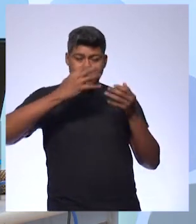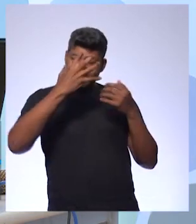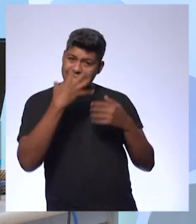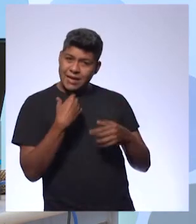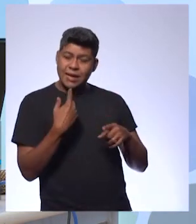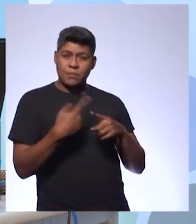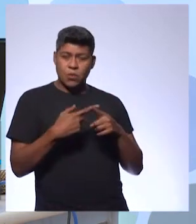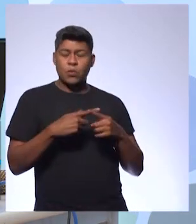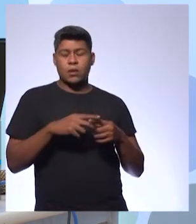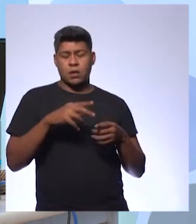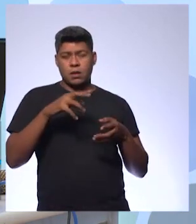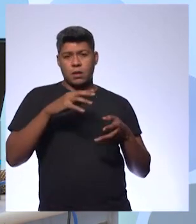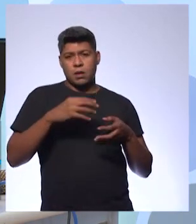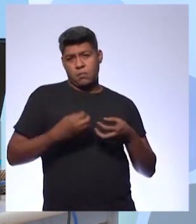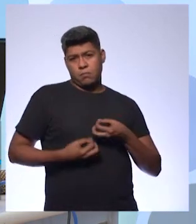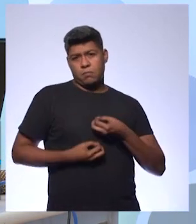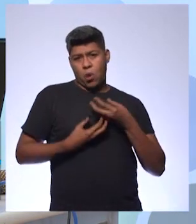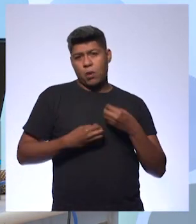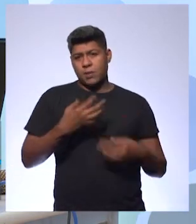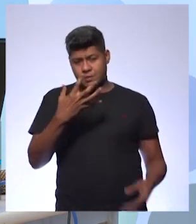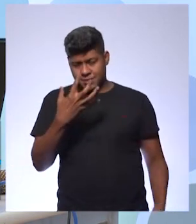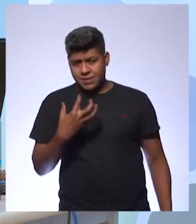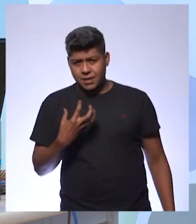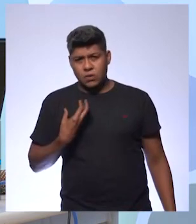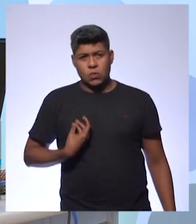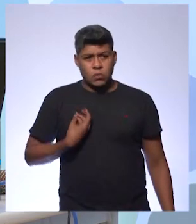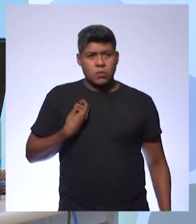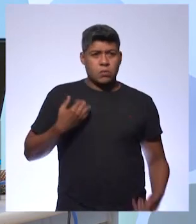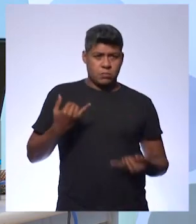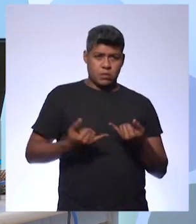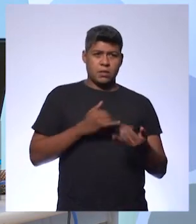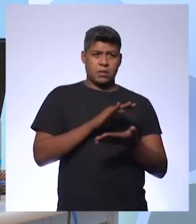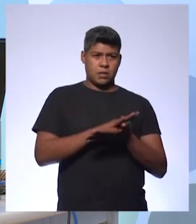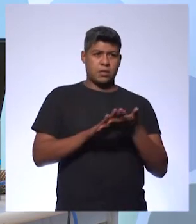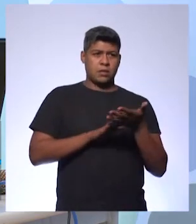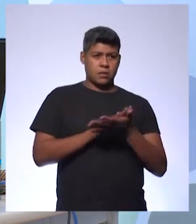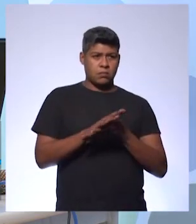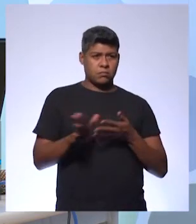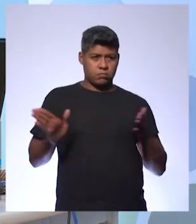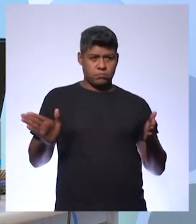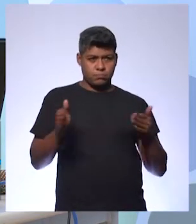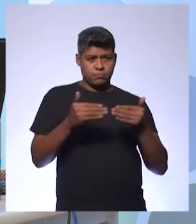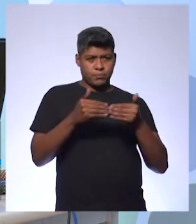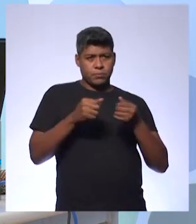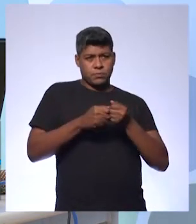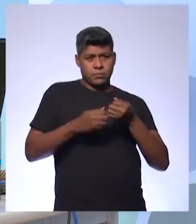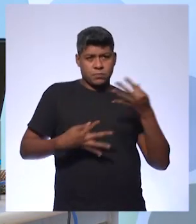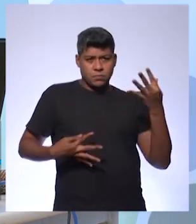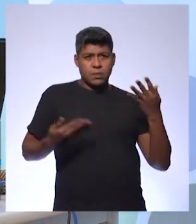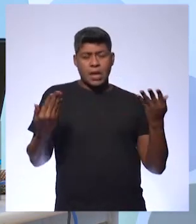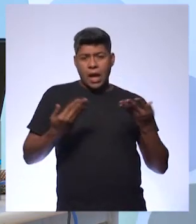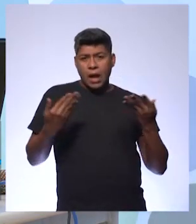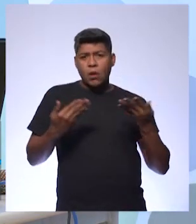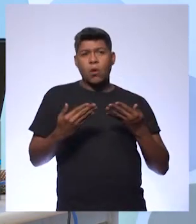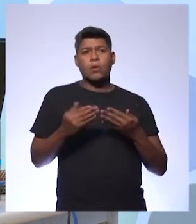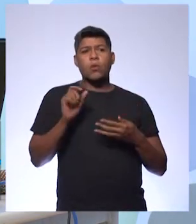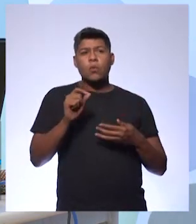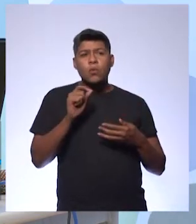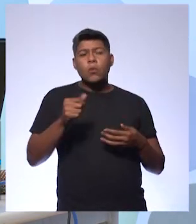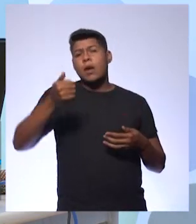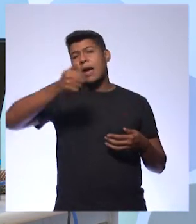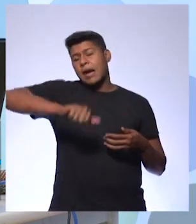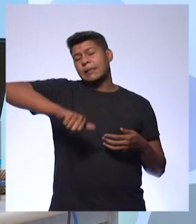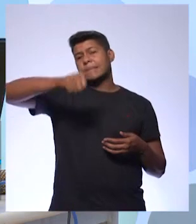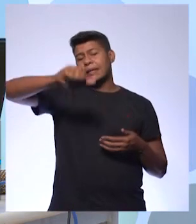esse poema é sério, para mim foi séria, não quis brincar não, eu fechei o chat, mas vou abrir, lógico, porque vamos fazer uma